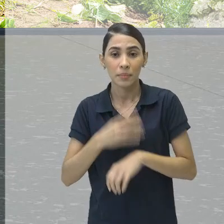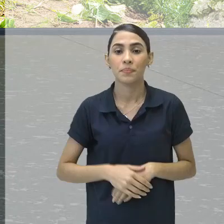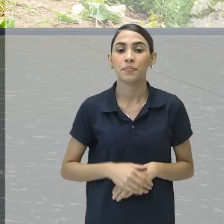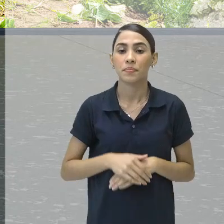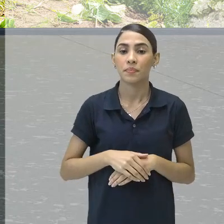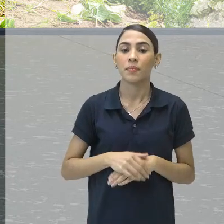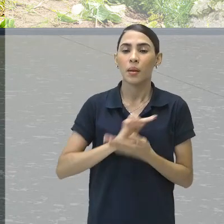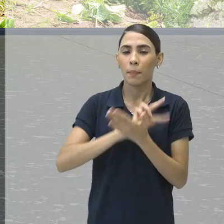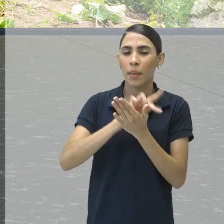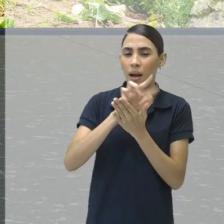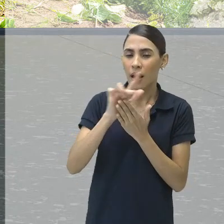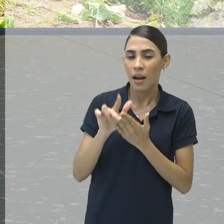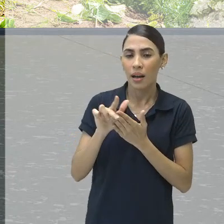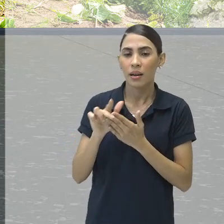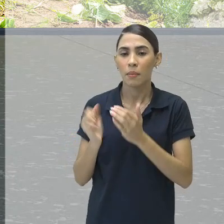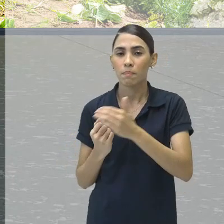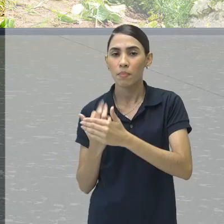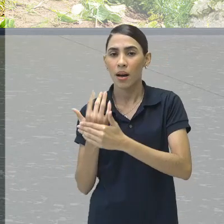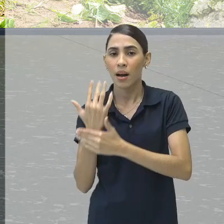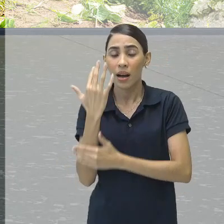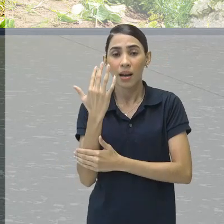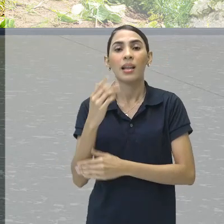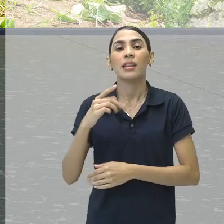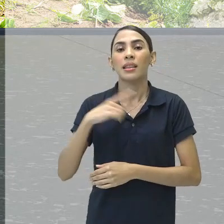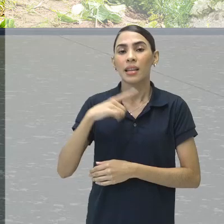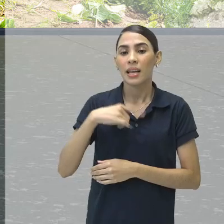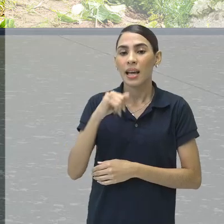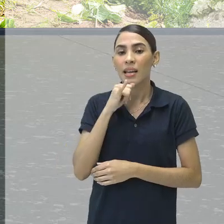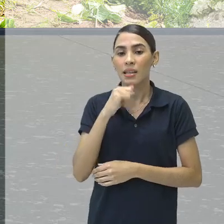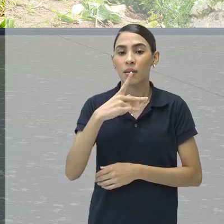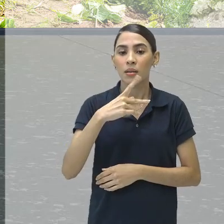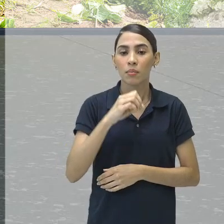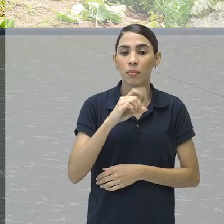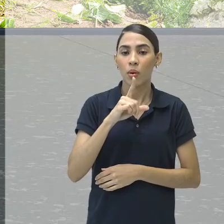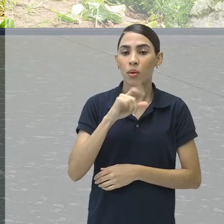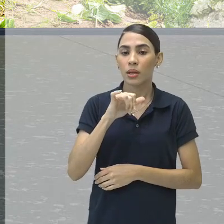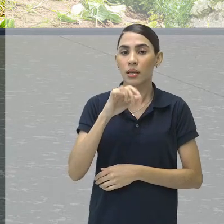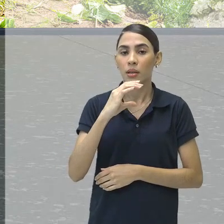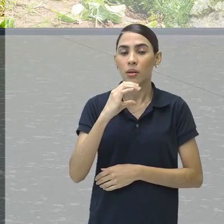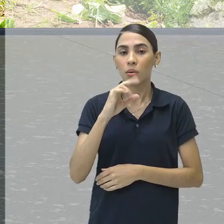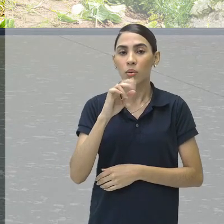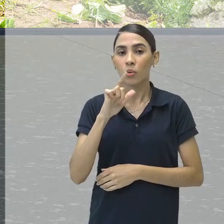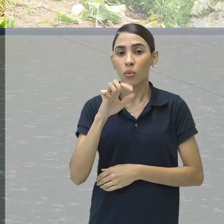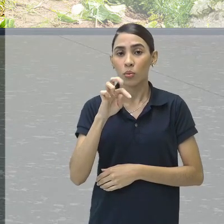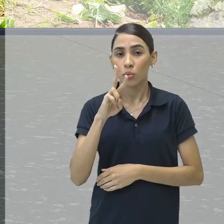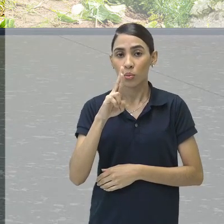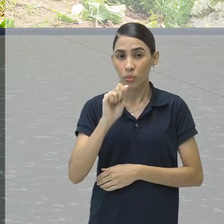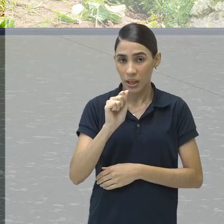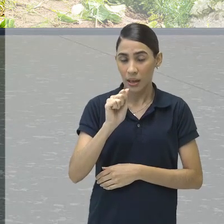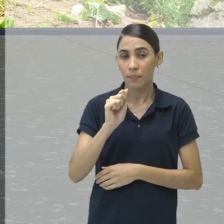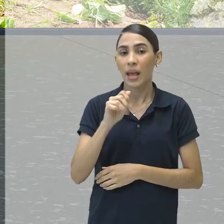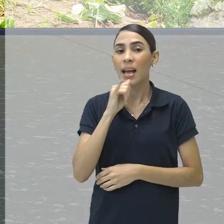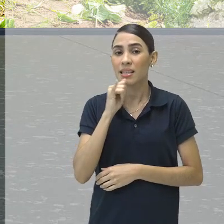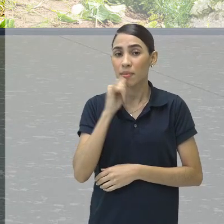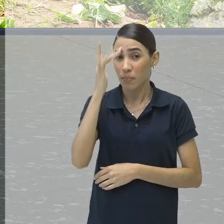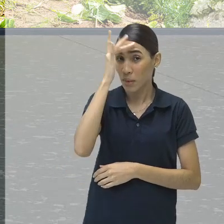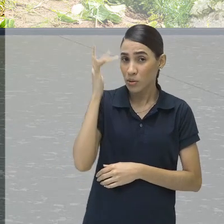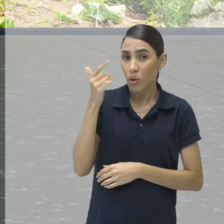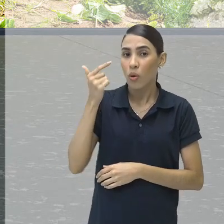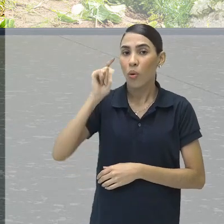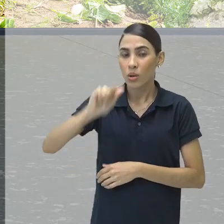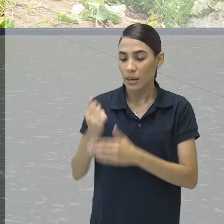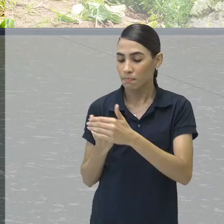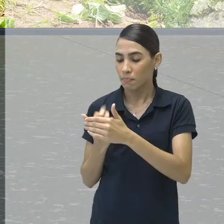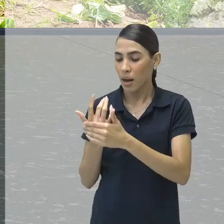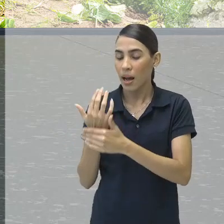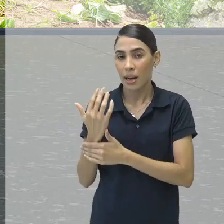cultivo. Nós temos na agricultura familiar a chamada policultura. O agricultor, ele cultiva aquilo que ele vai utilizar